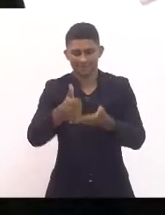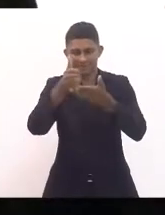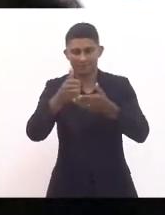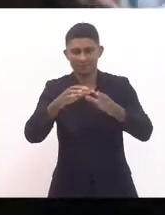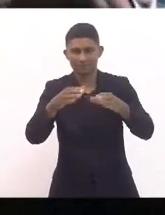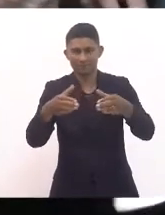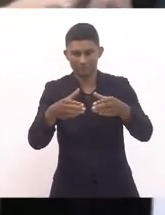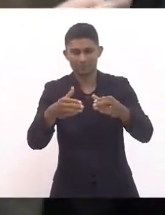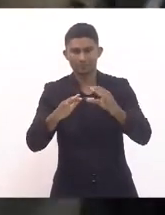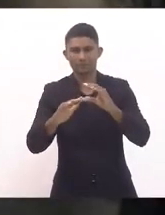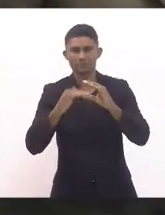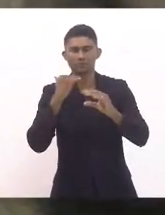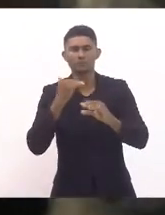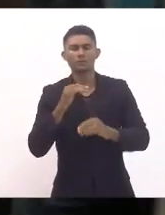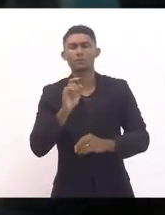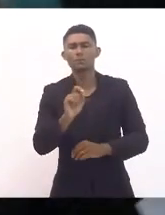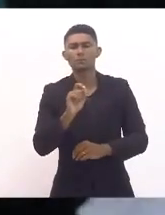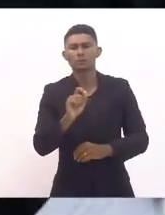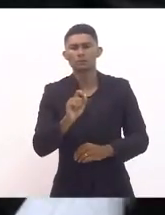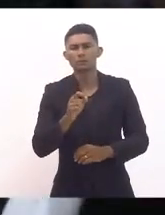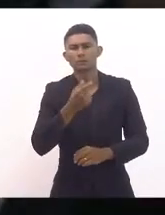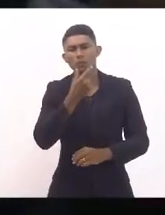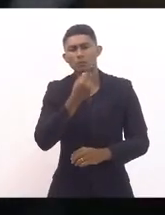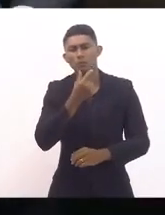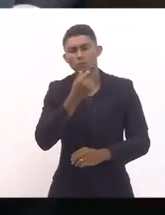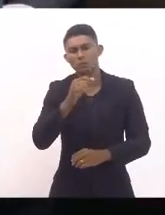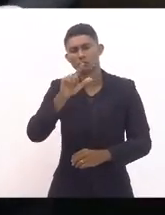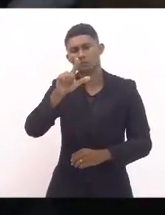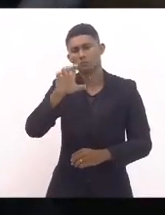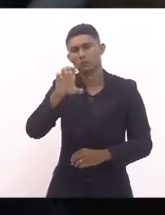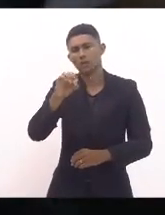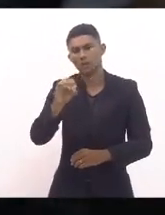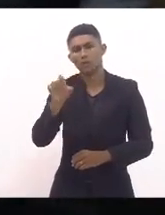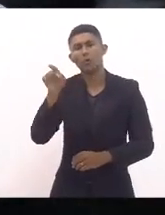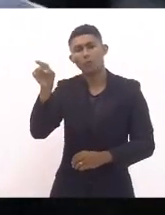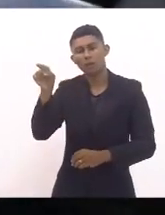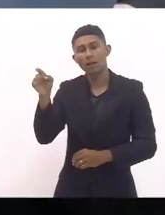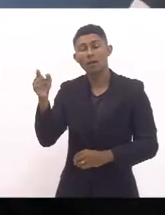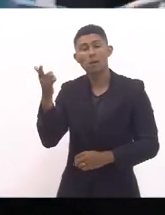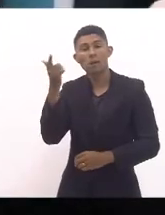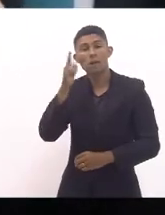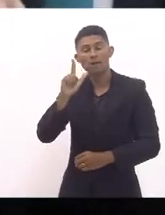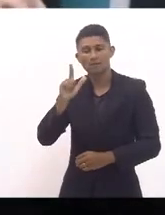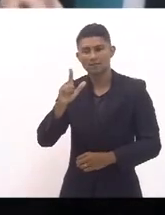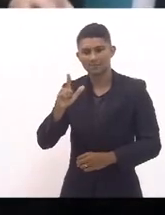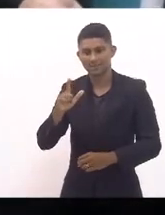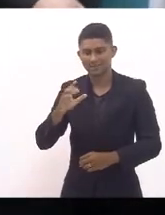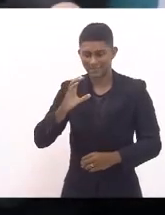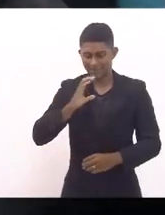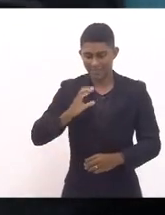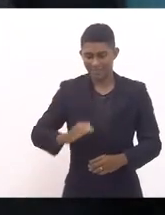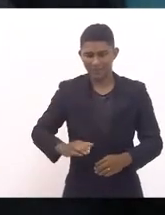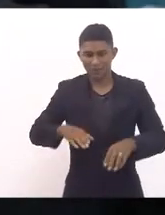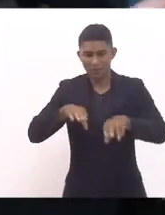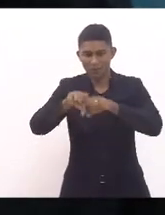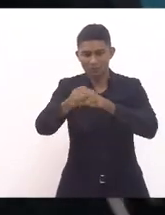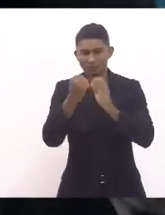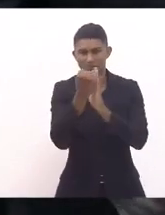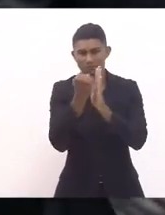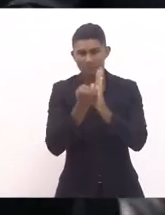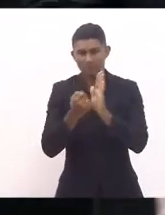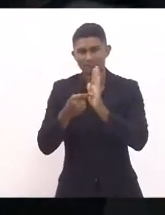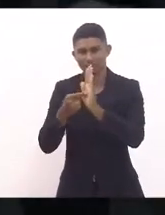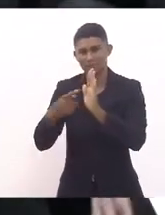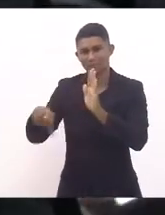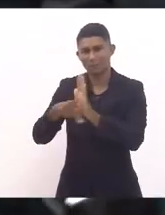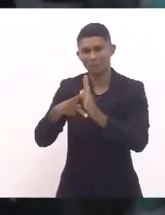Vieira que ele se encontra em Itaperuna recebendo o título de cidadão itaperunense. Por essa razão, justifica a ausência do deputado